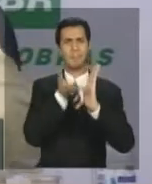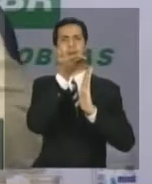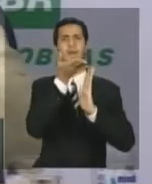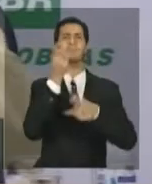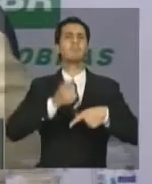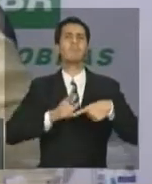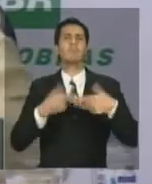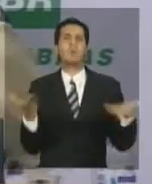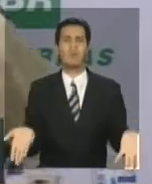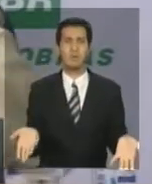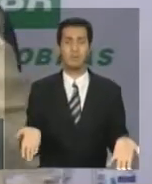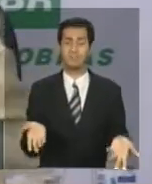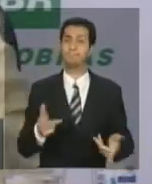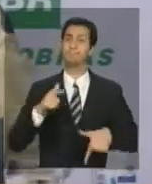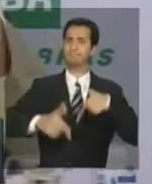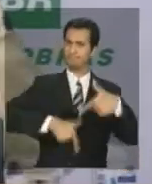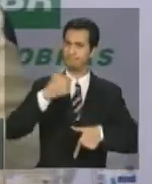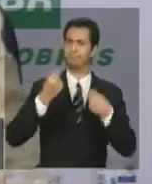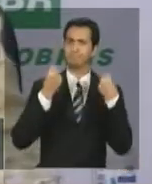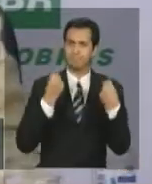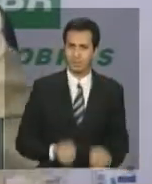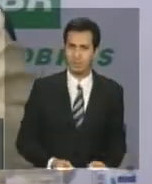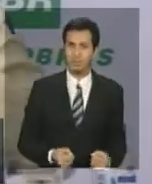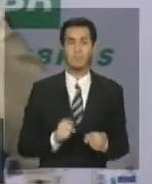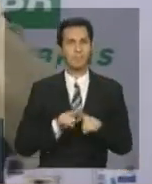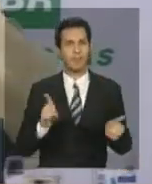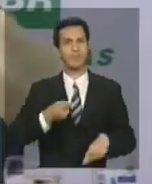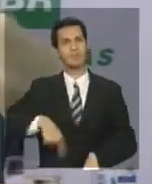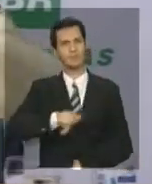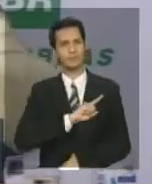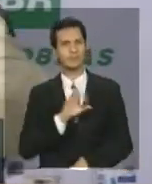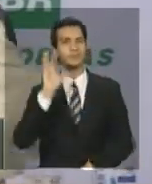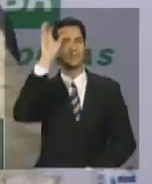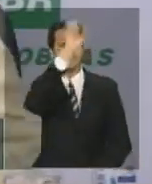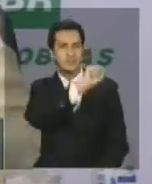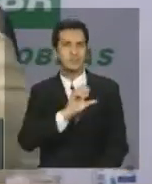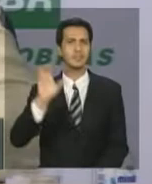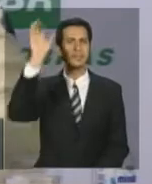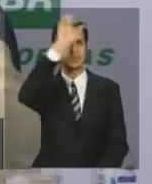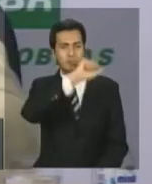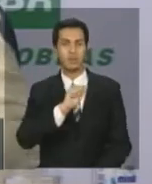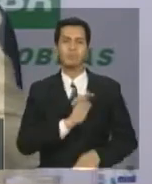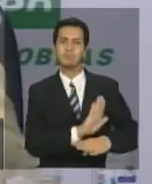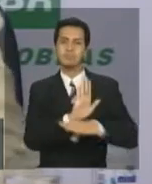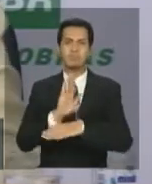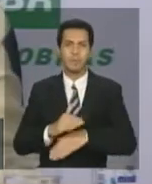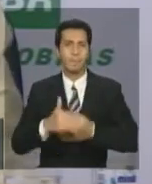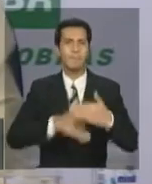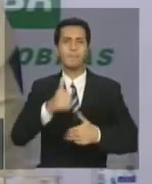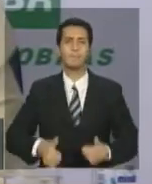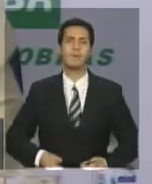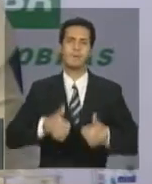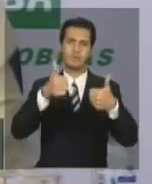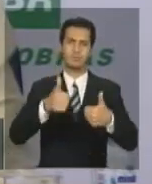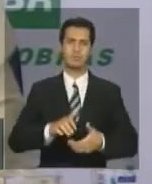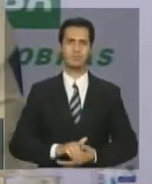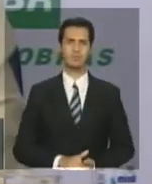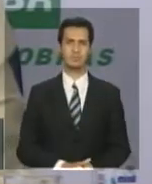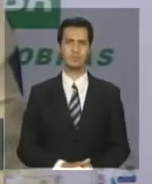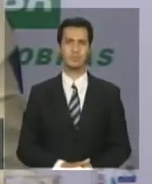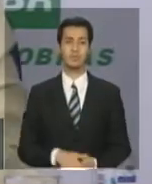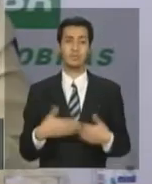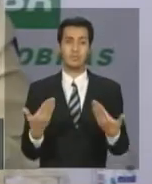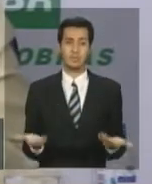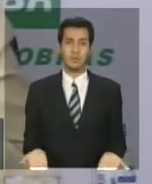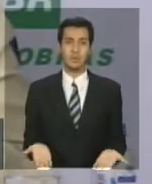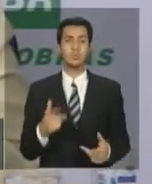trabalho que é um trabalho pesado, mas esse é o trabalho que ensina, esse é o trabalho que traz melhorias contínuas nos processos.